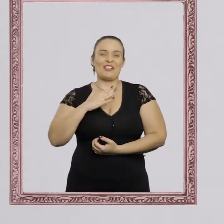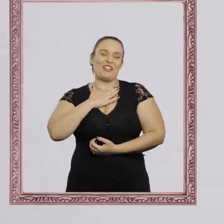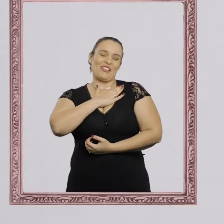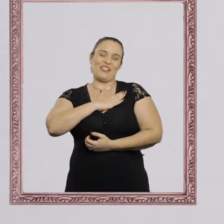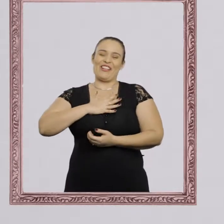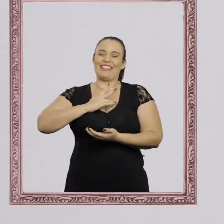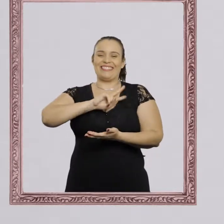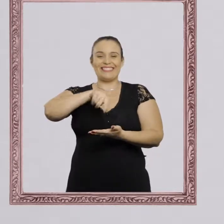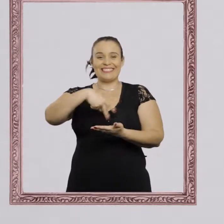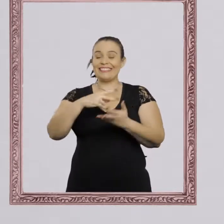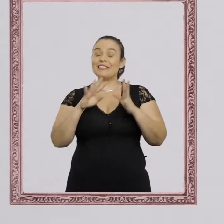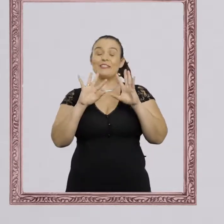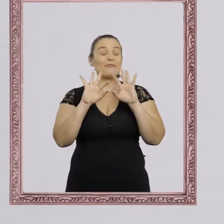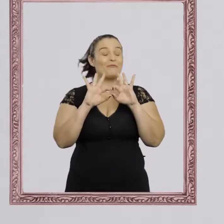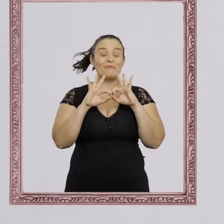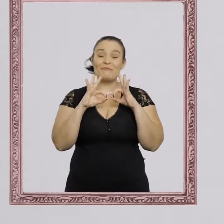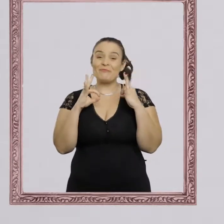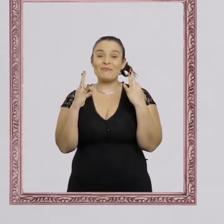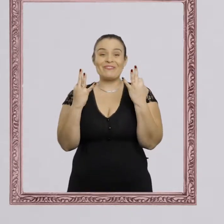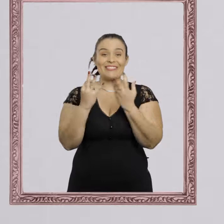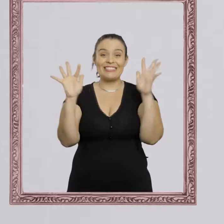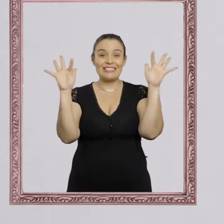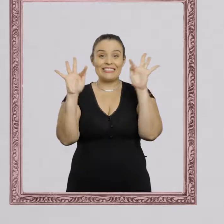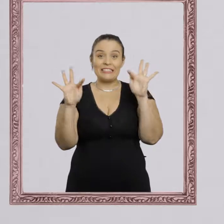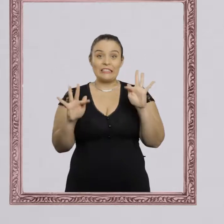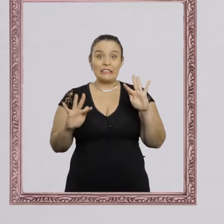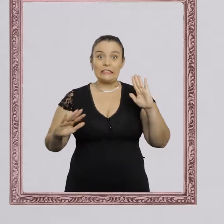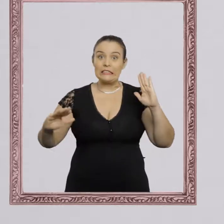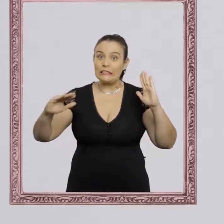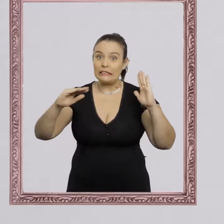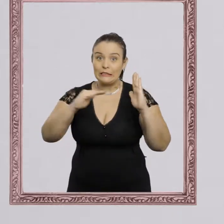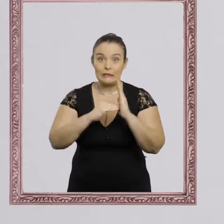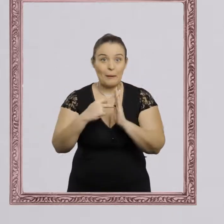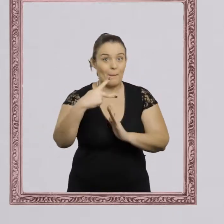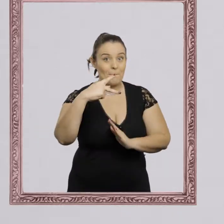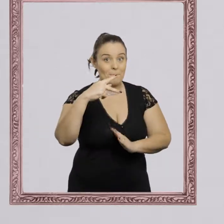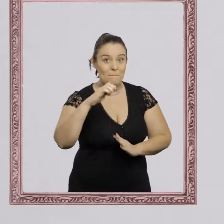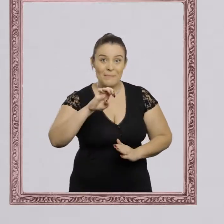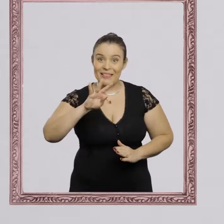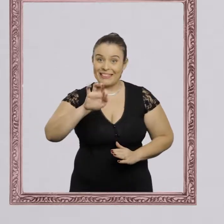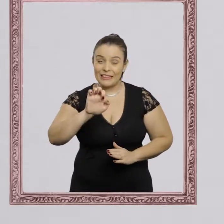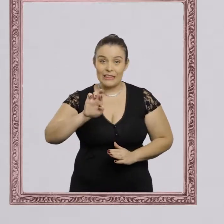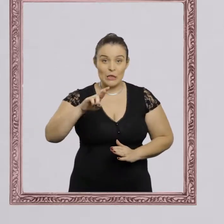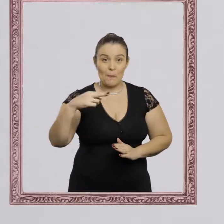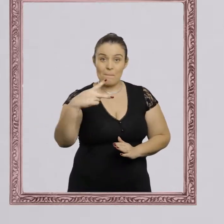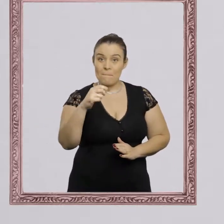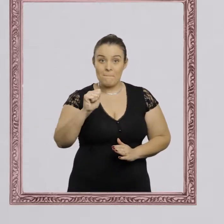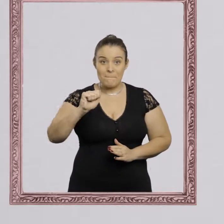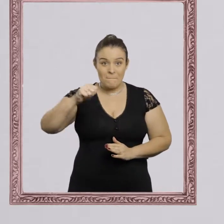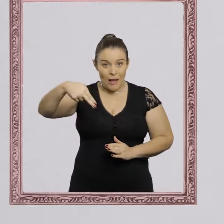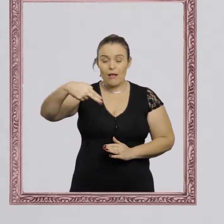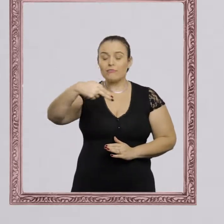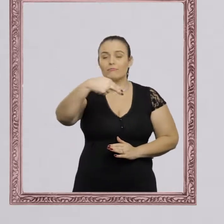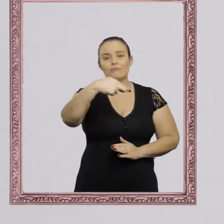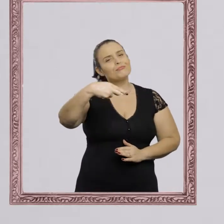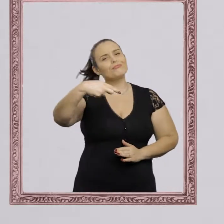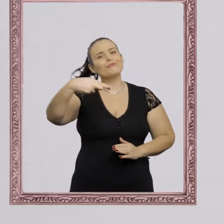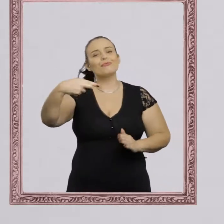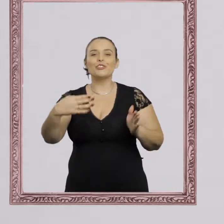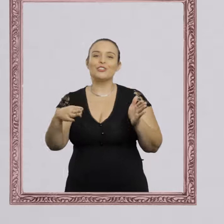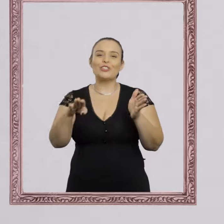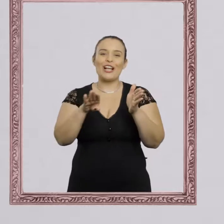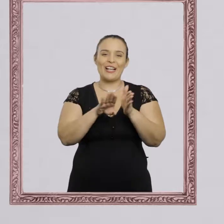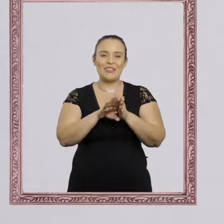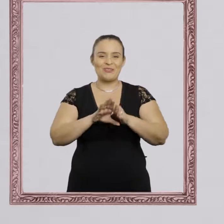gostava muito de dançar. Era uma família muito feliz, até a chegada de Peter Pan. Todas as boas